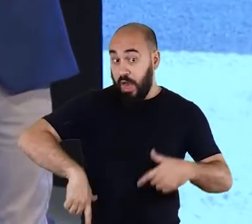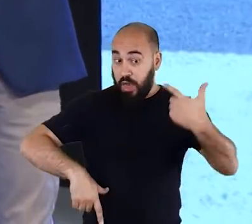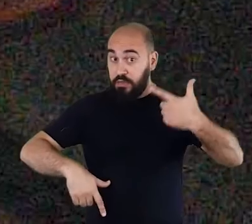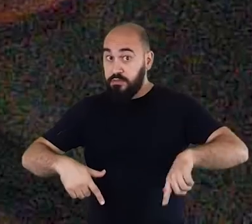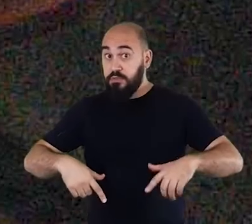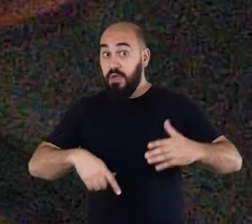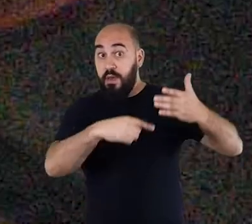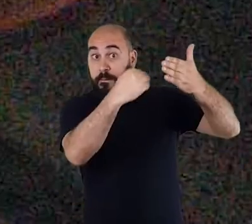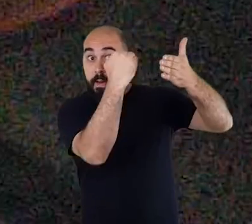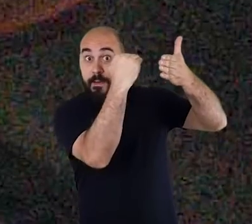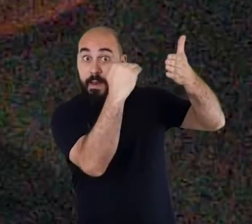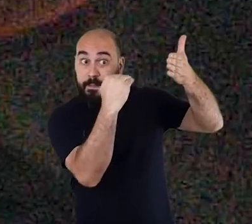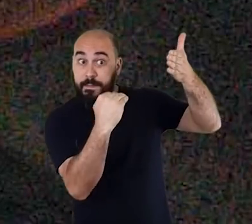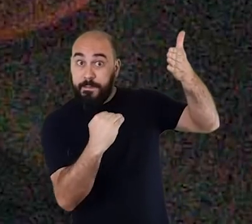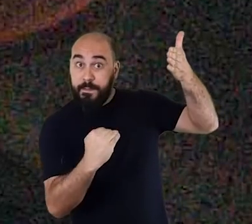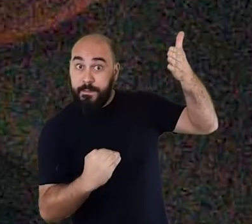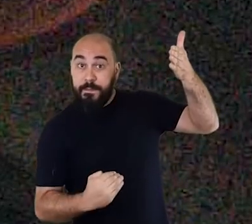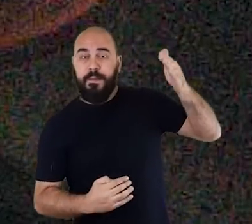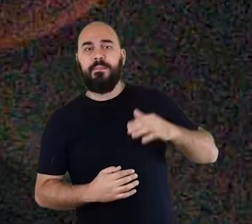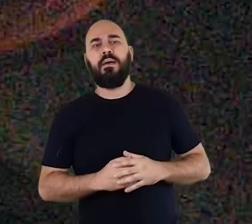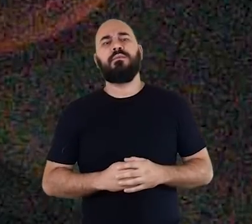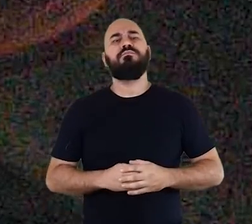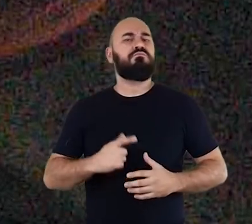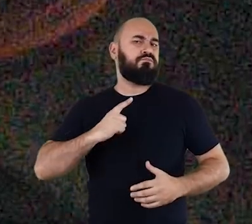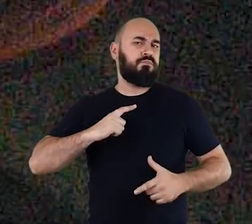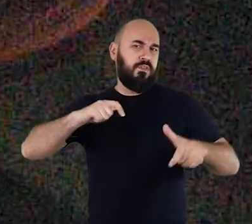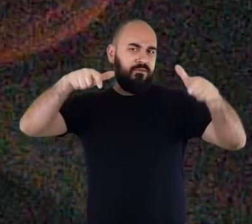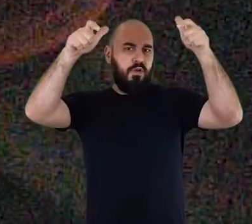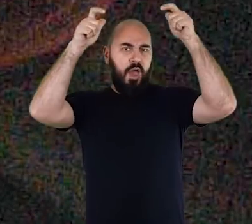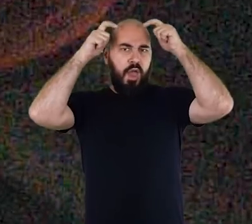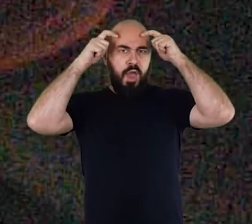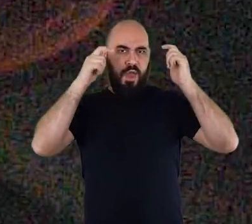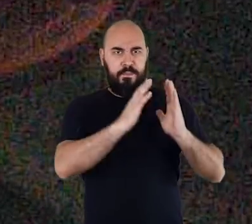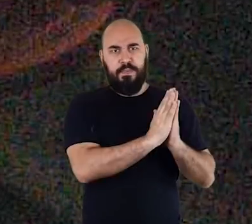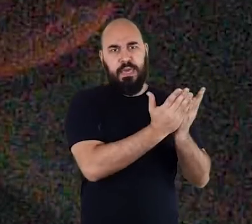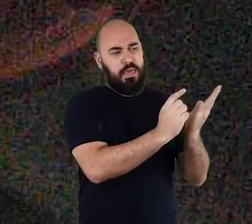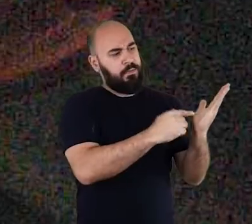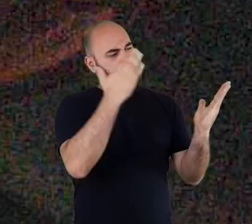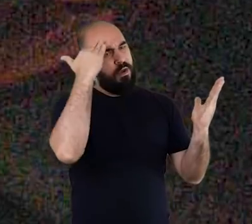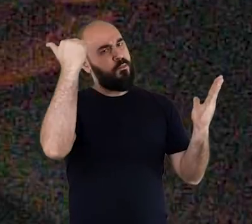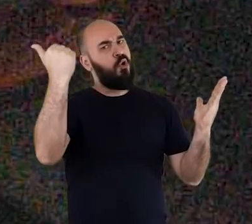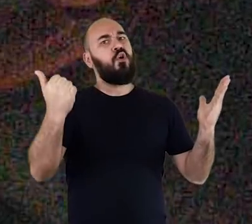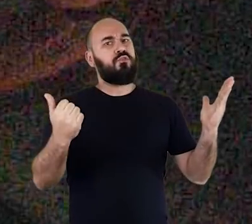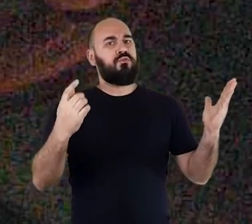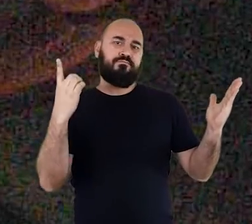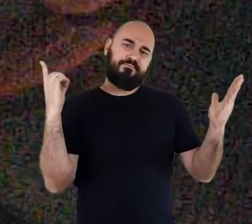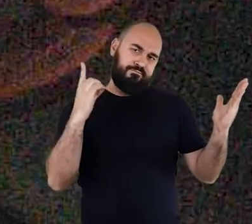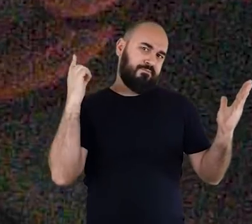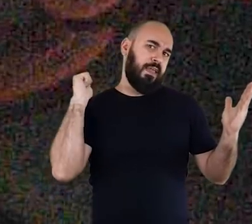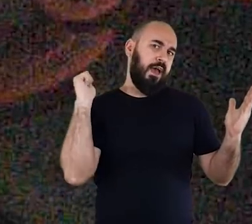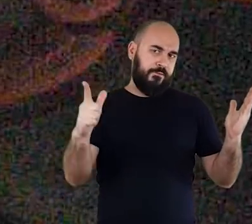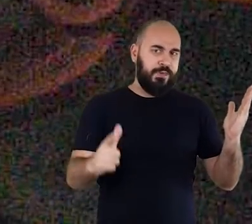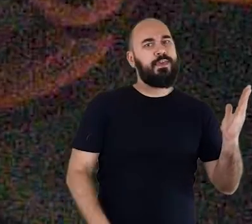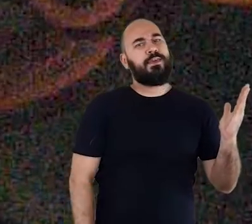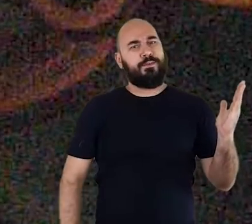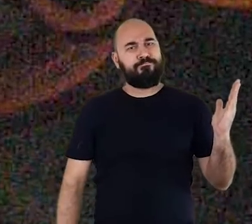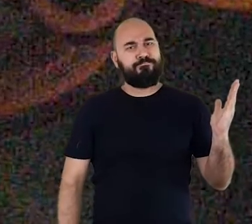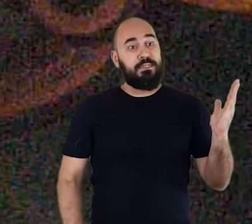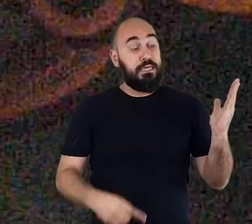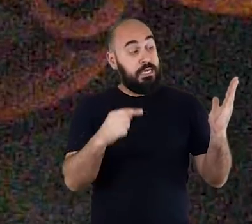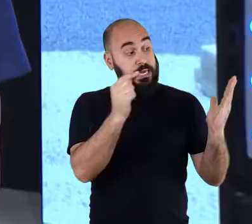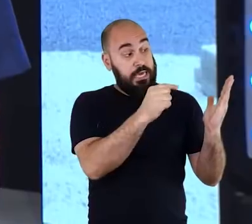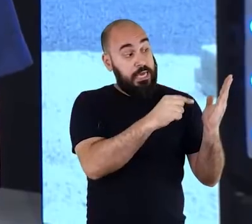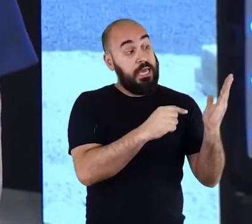aqui. Nenhum rei bíblico foi tão famoso como Davi. E nenhum teve a sua historicidade tão vastamente